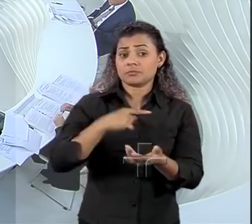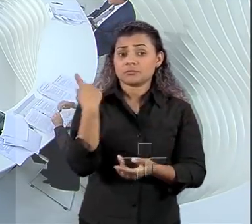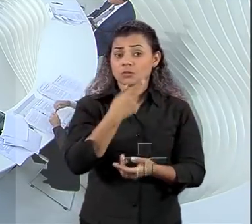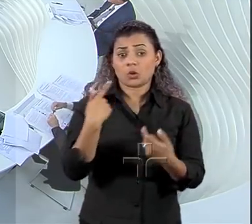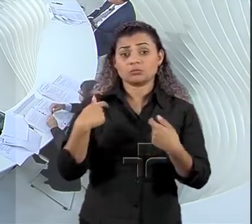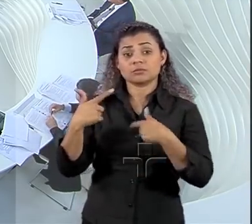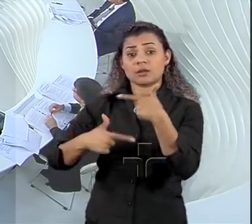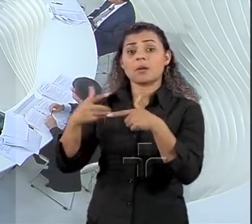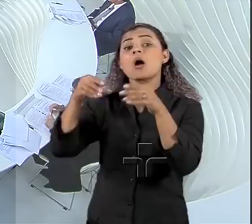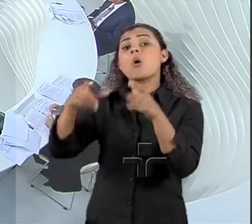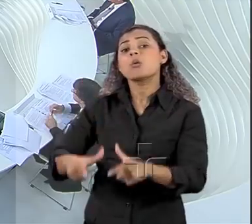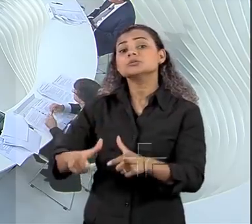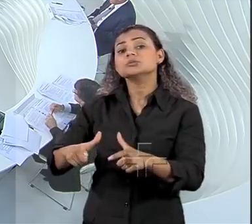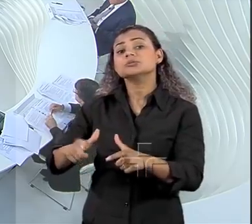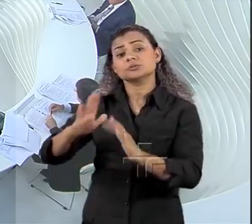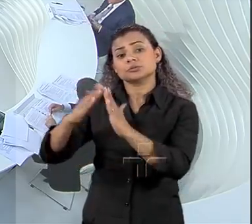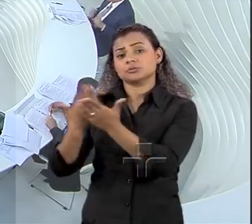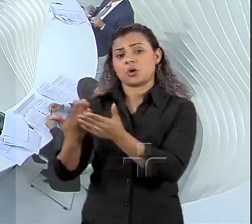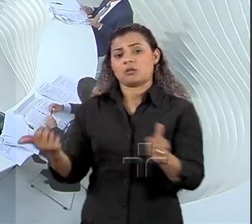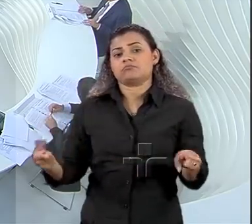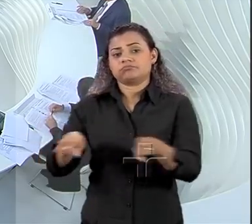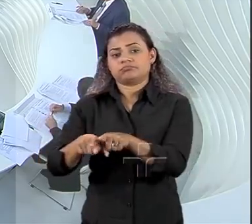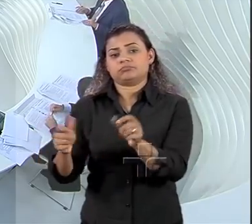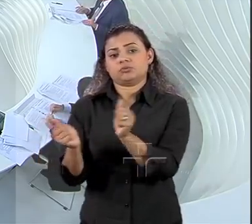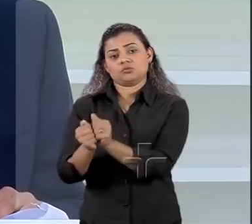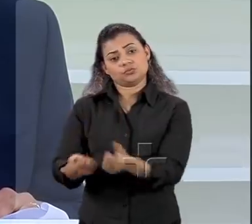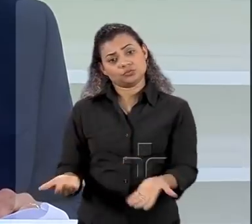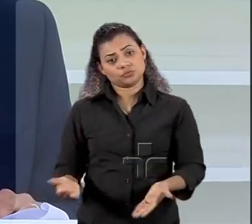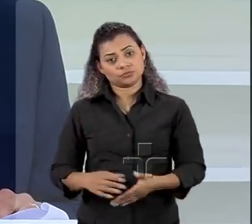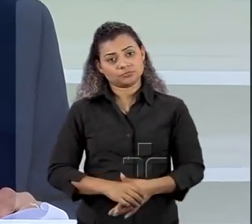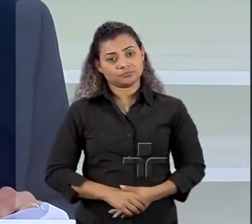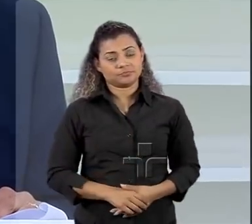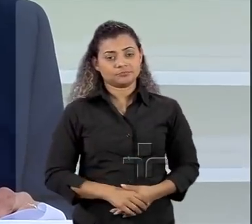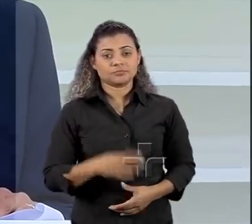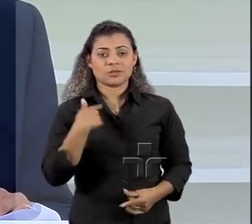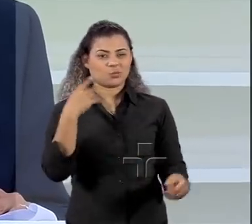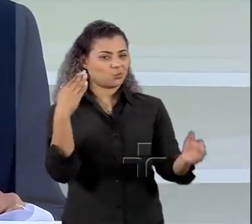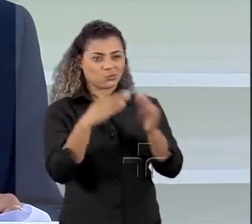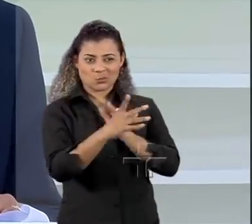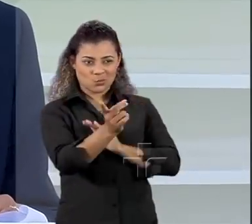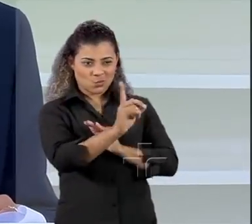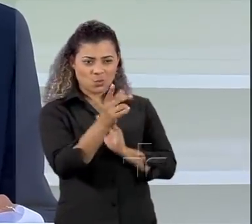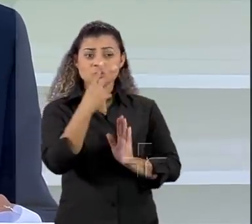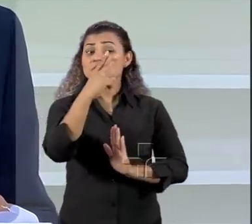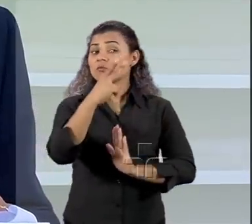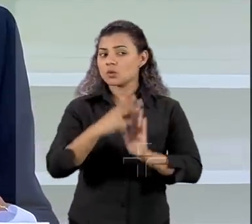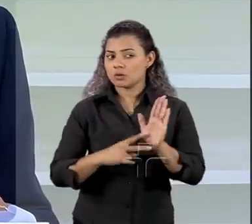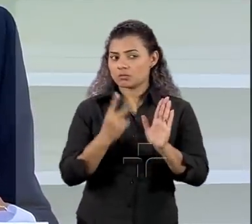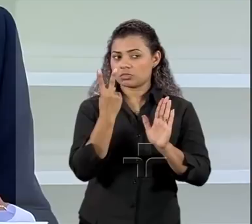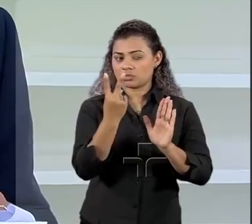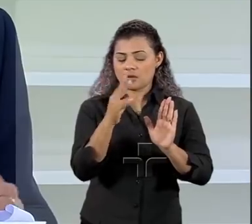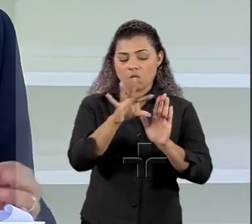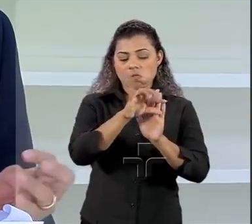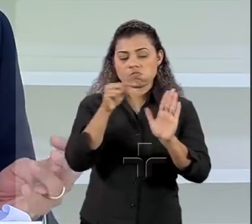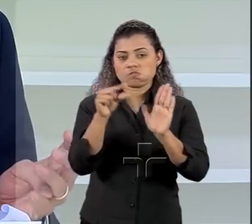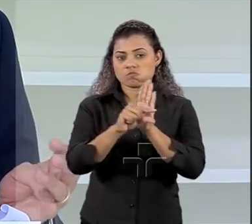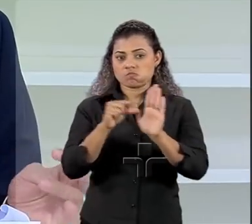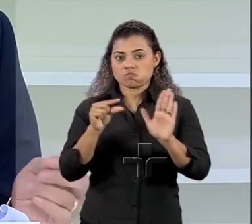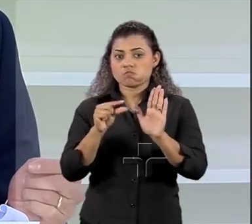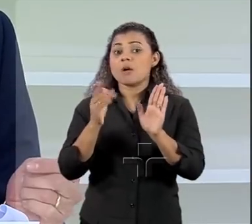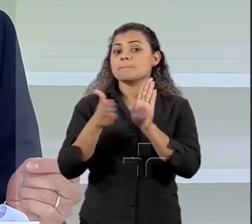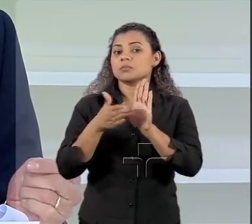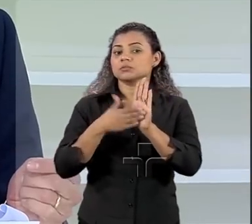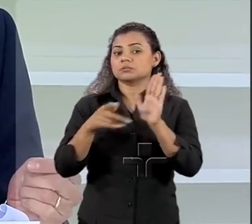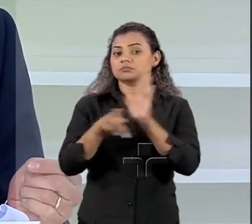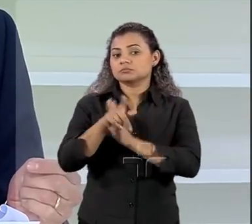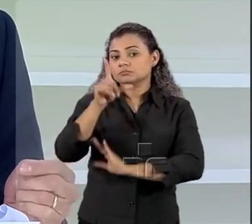escola. Uhum. Eu vou discordar, Lessa, de você. Eu vou ler 2 itens do programa do Geraldo Alckmin.